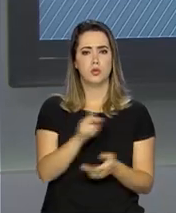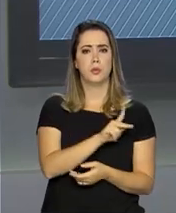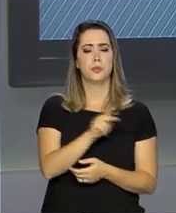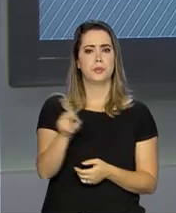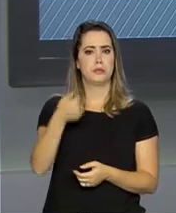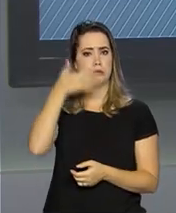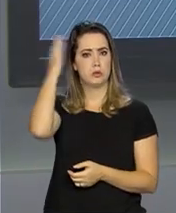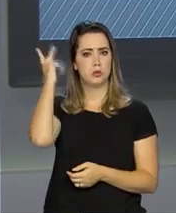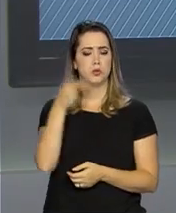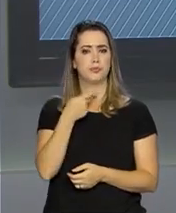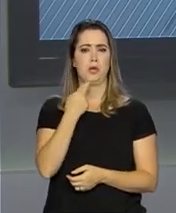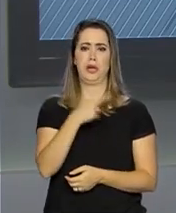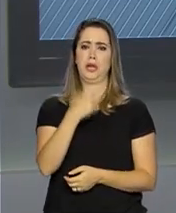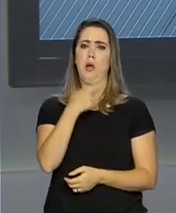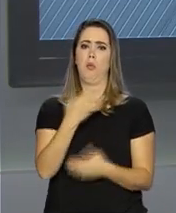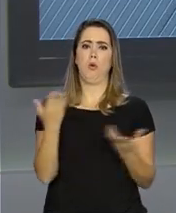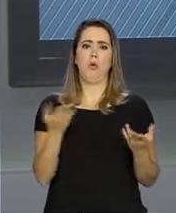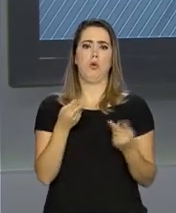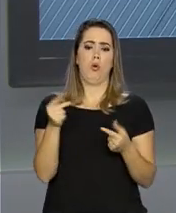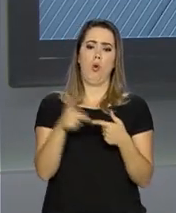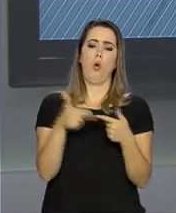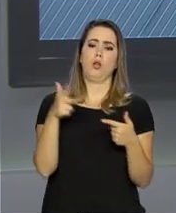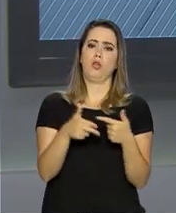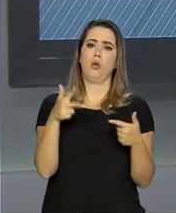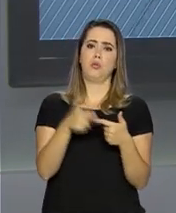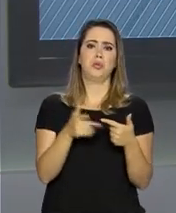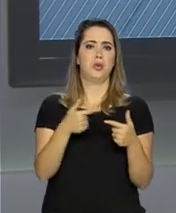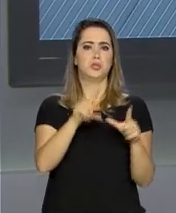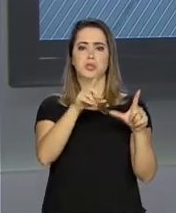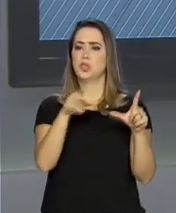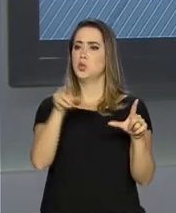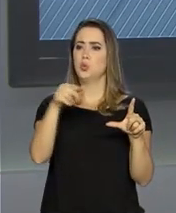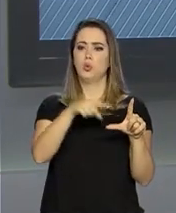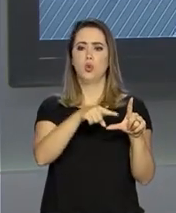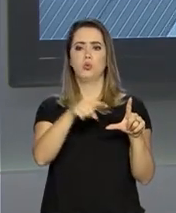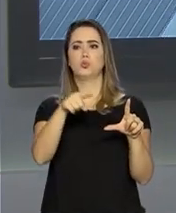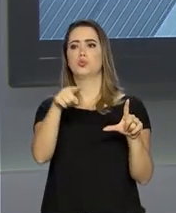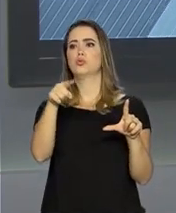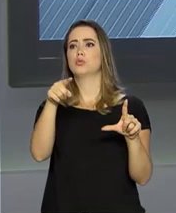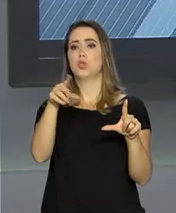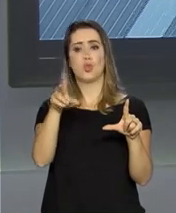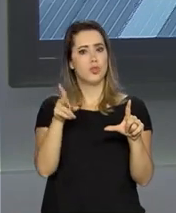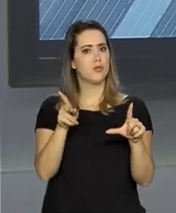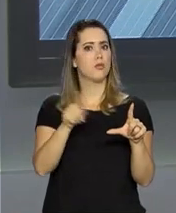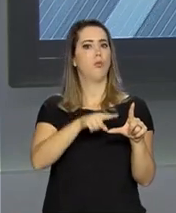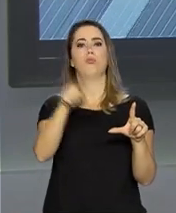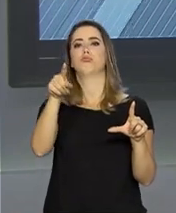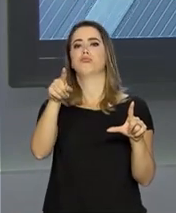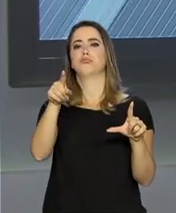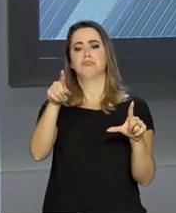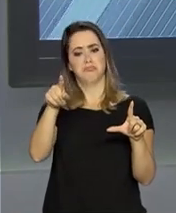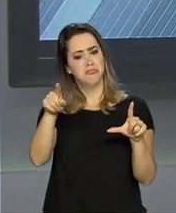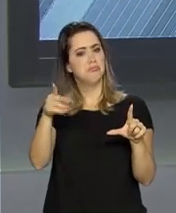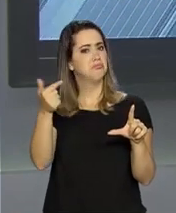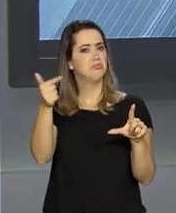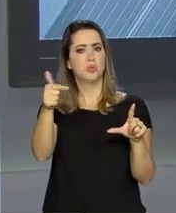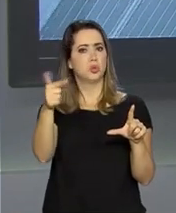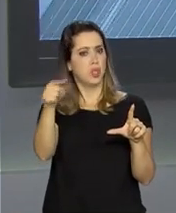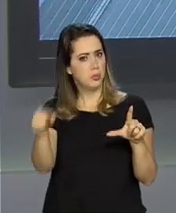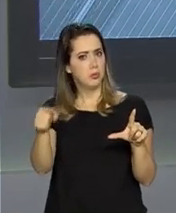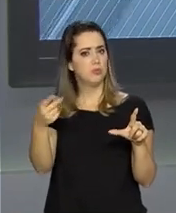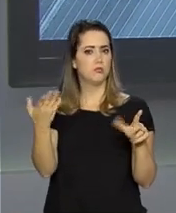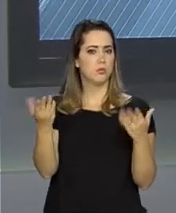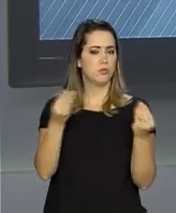presidente Michel Temer reclamou que os cortes realizados pela Petrobras não estavam chegando ao consumidor final e pediu uma investigação